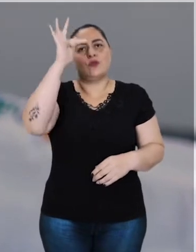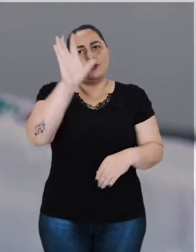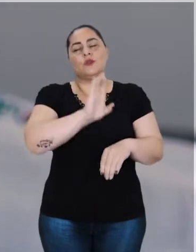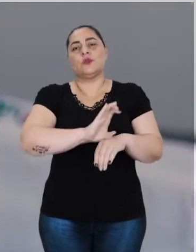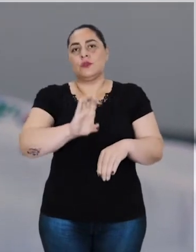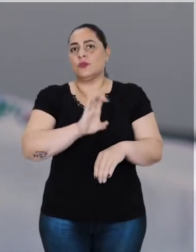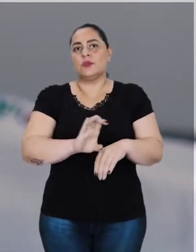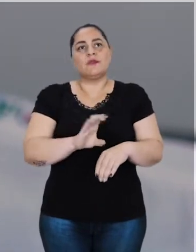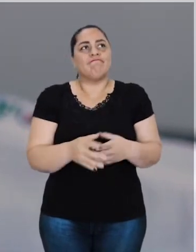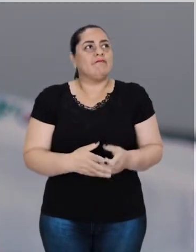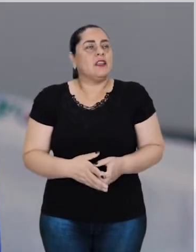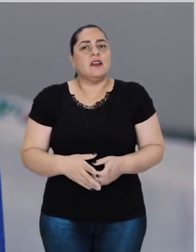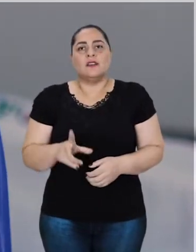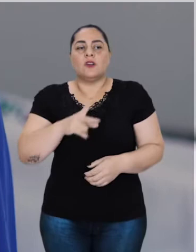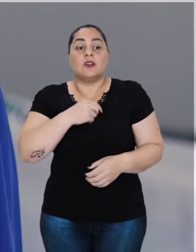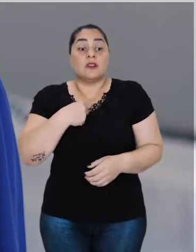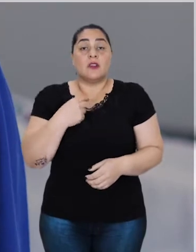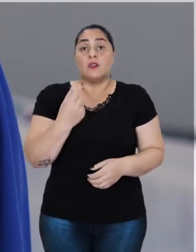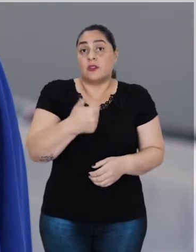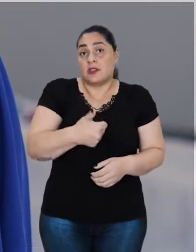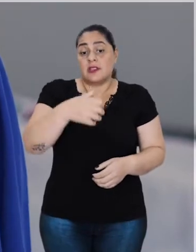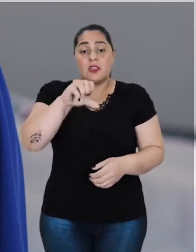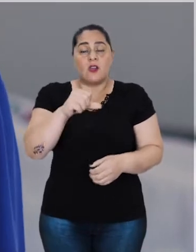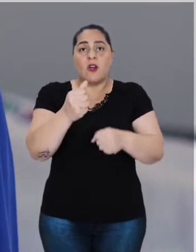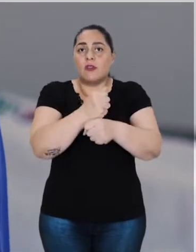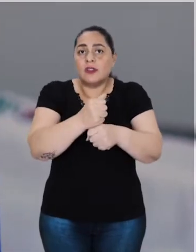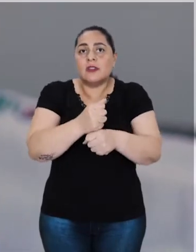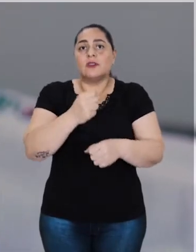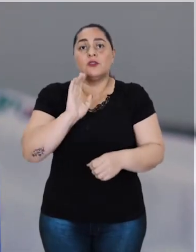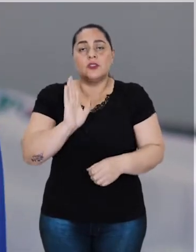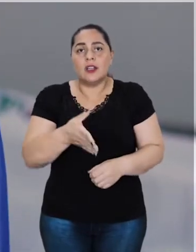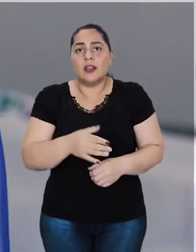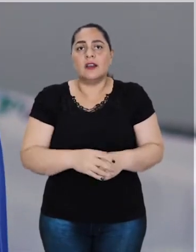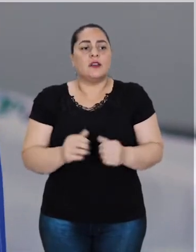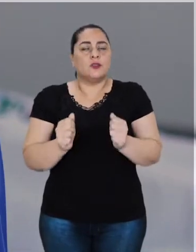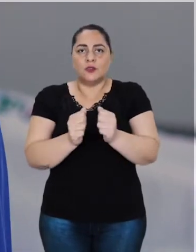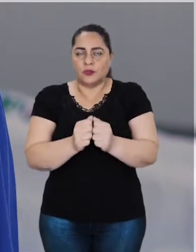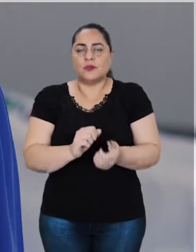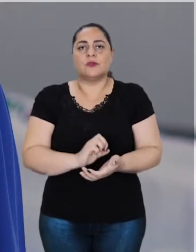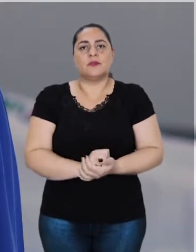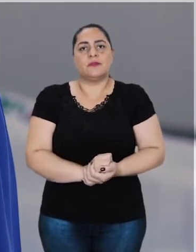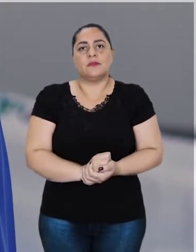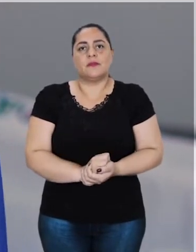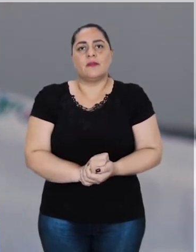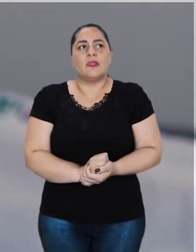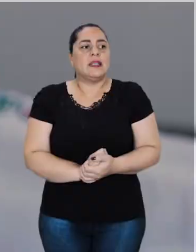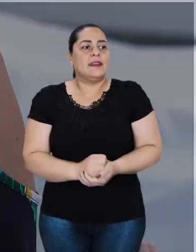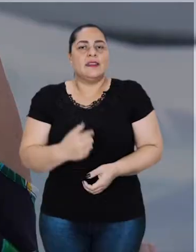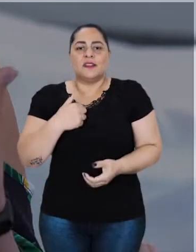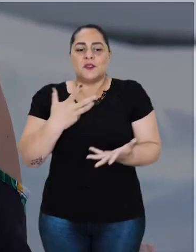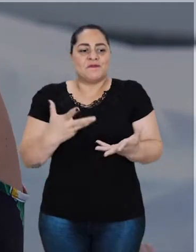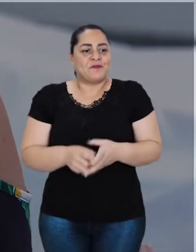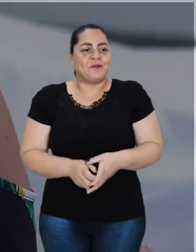novos futuros para o curso fez parte desses meus... Eu estou há 19 anos desses 20, eu faço parte de 19 anos, né?